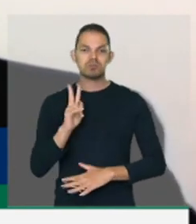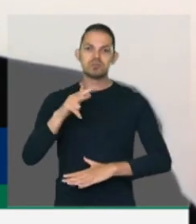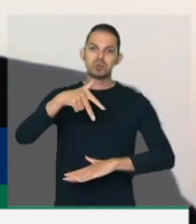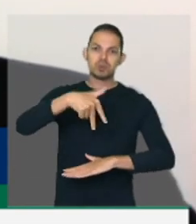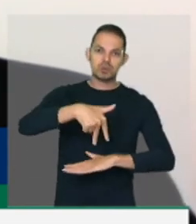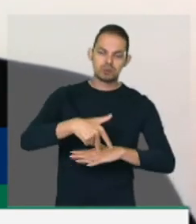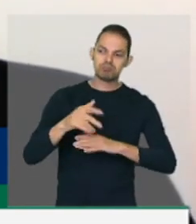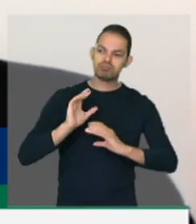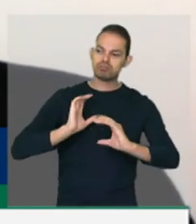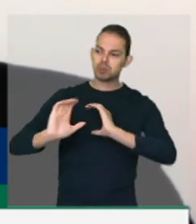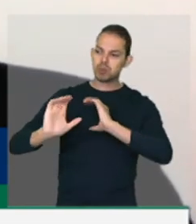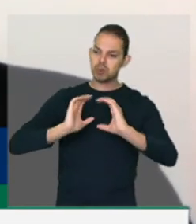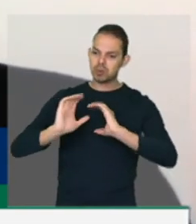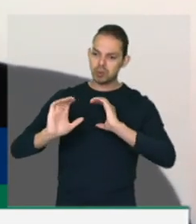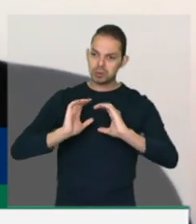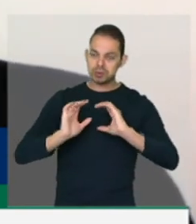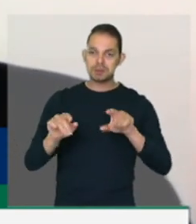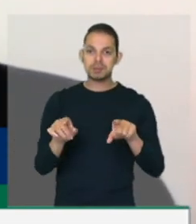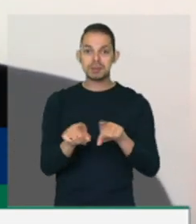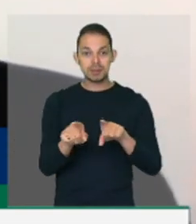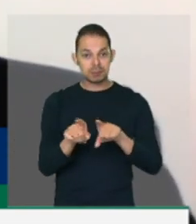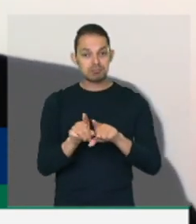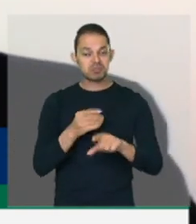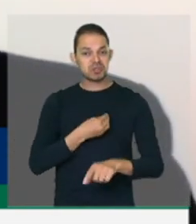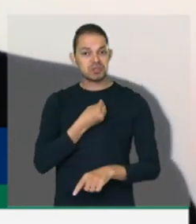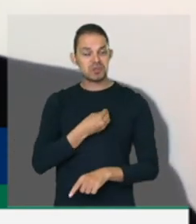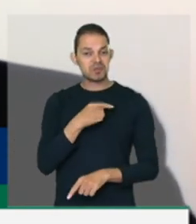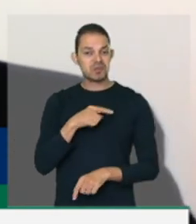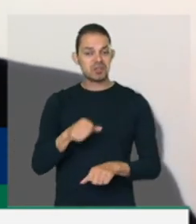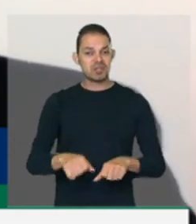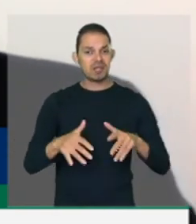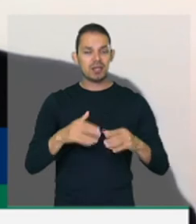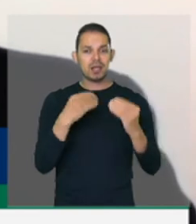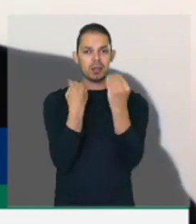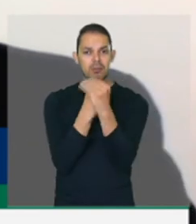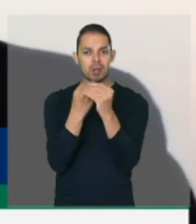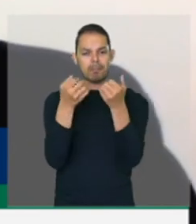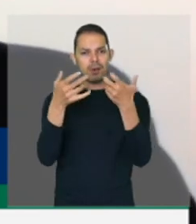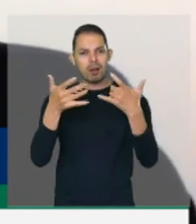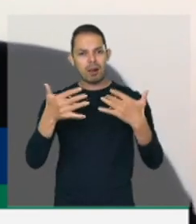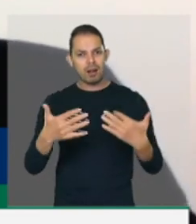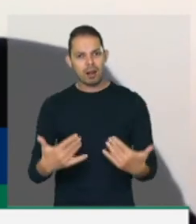nos comunicarmos e de fazermos presentes aqui os argumentos